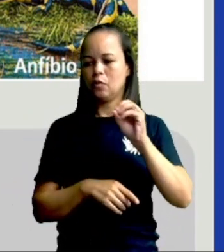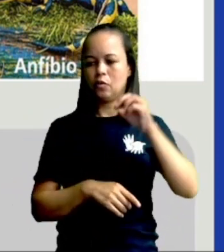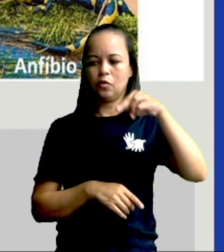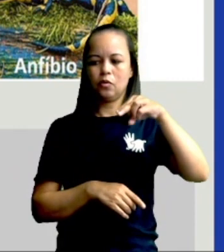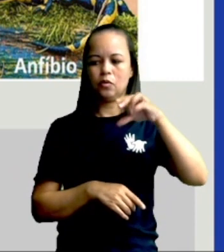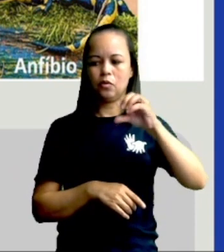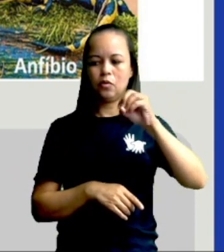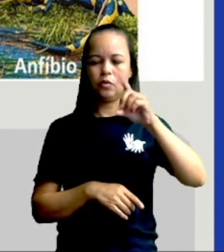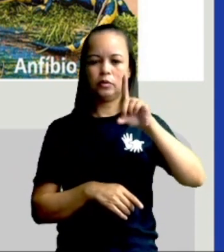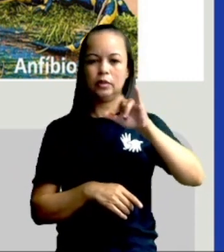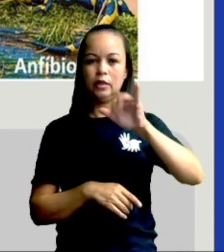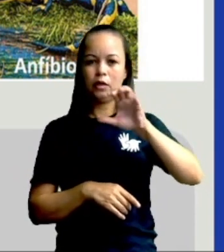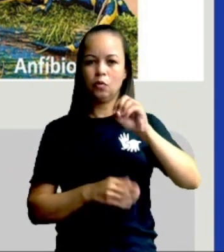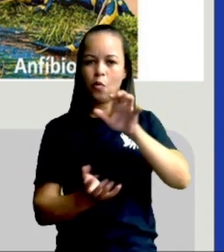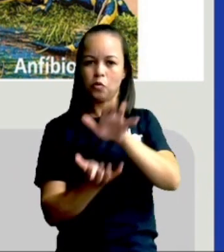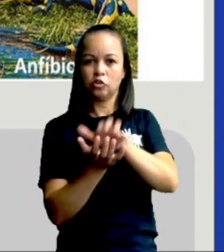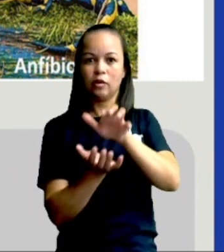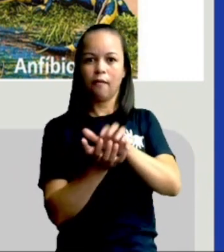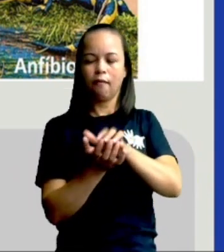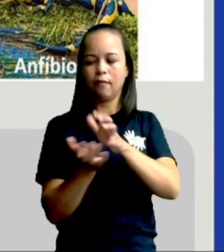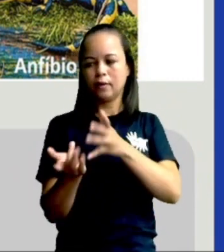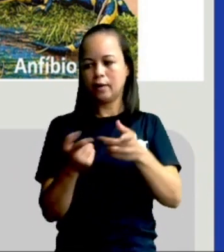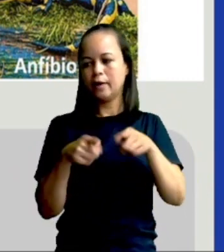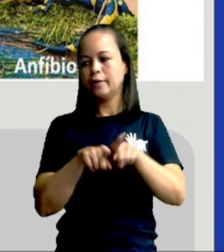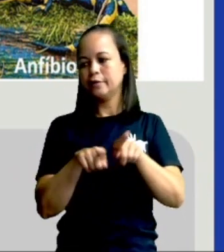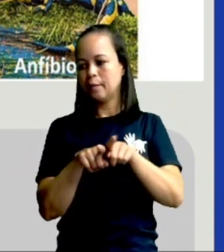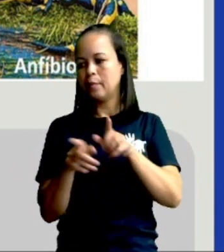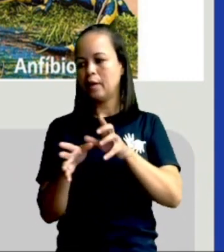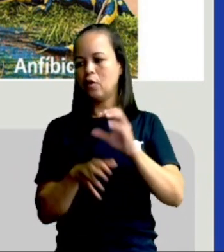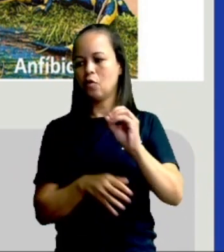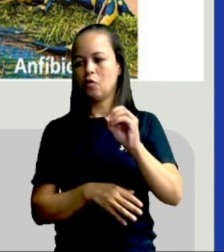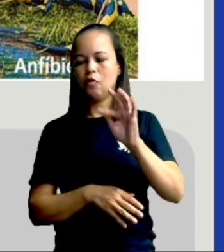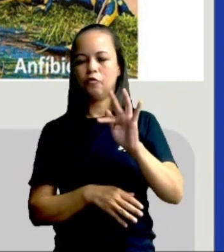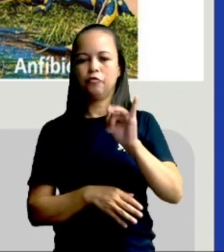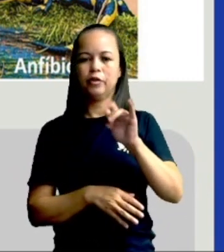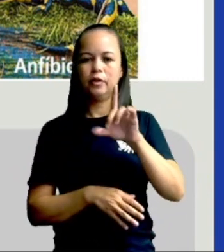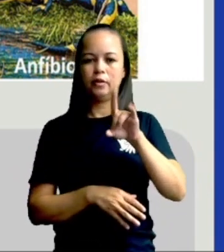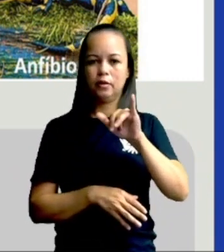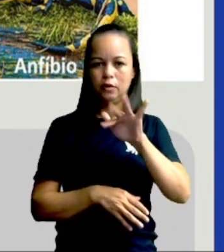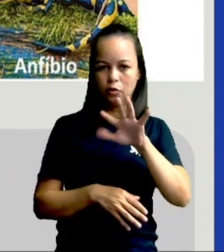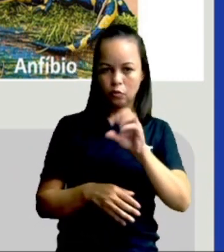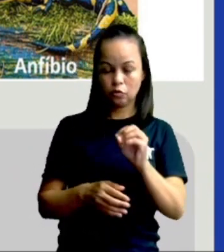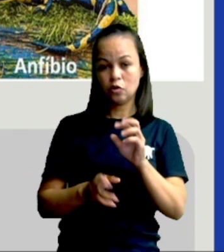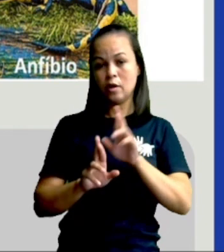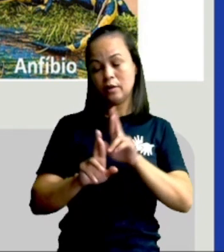tatu, que tem uma pele rica de placas, córneas, mas que é